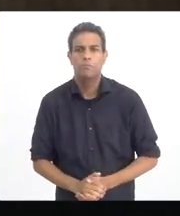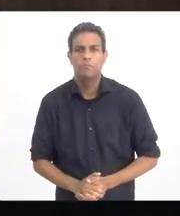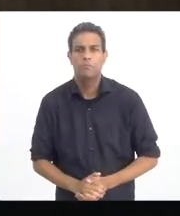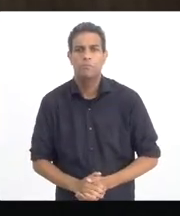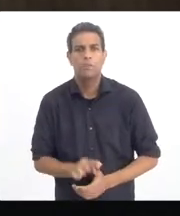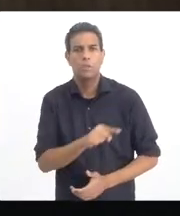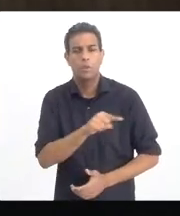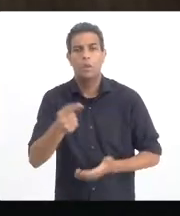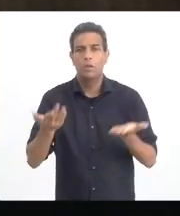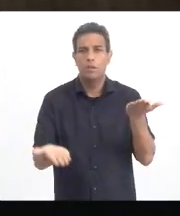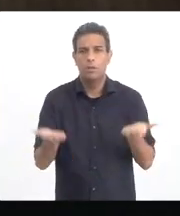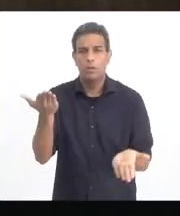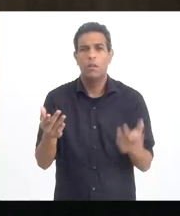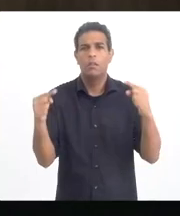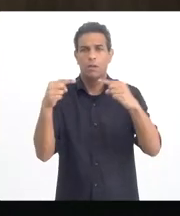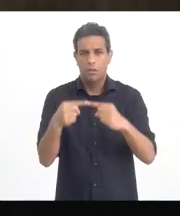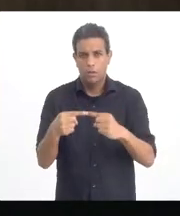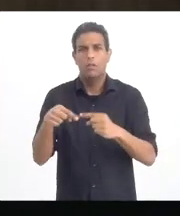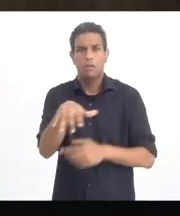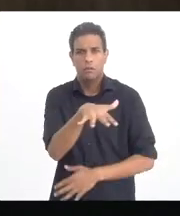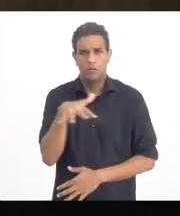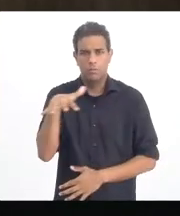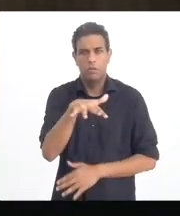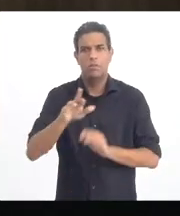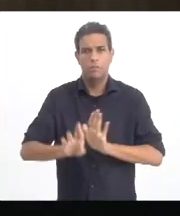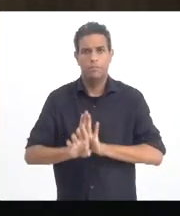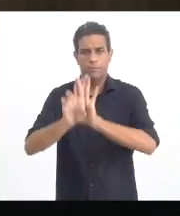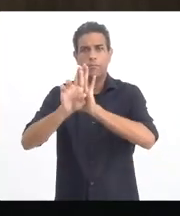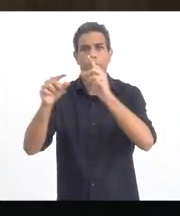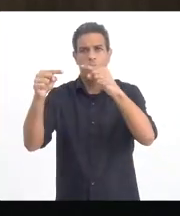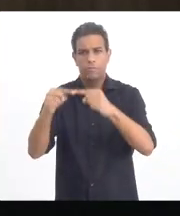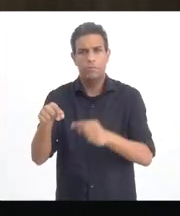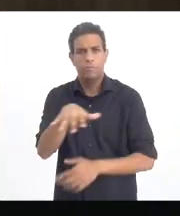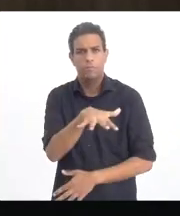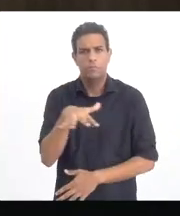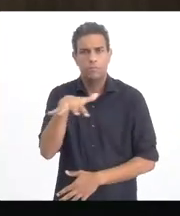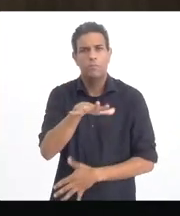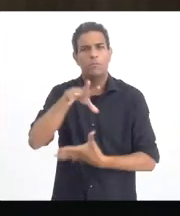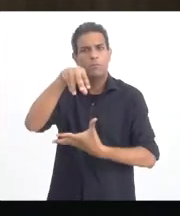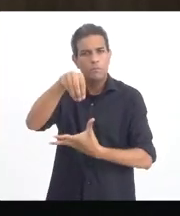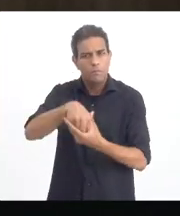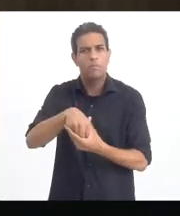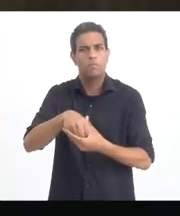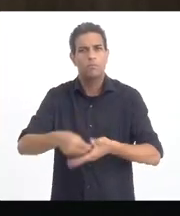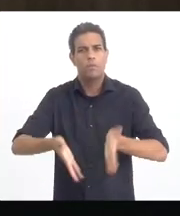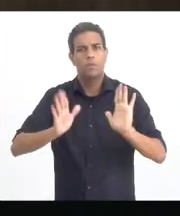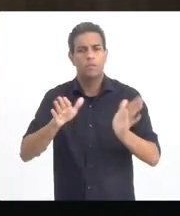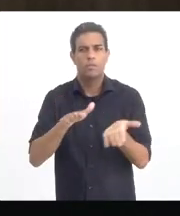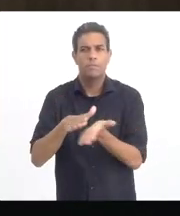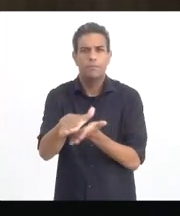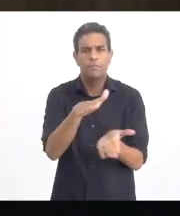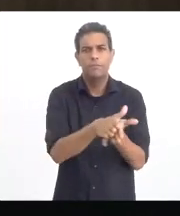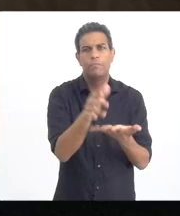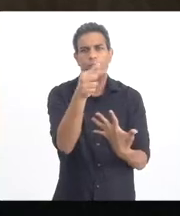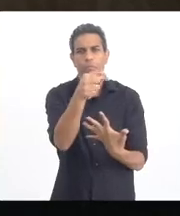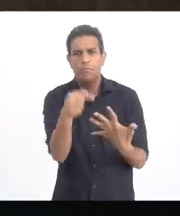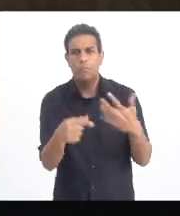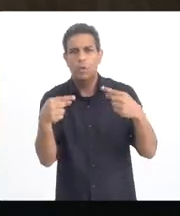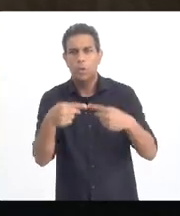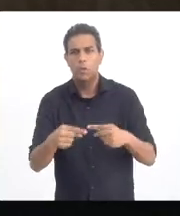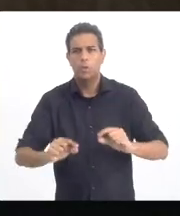o balanço do que é realmente arrecadado pelo Fundo de Saúde, tendo em vista que, em passado recente,